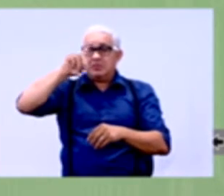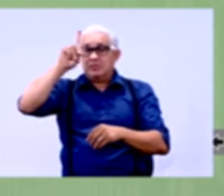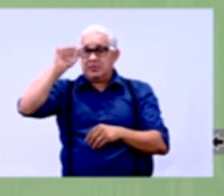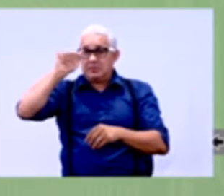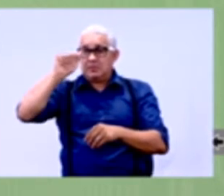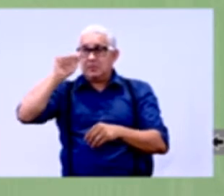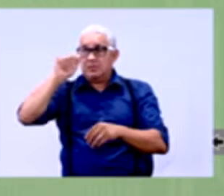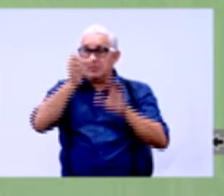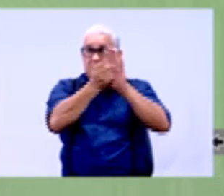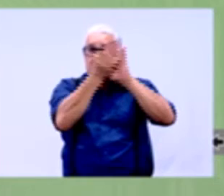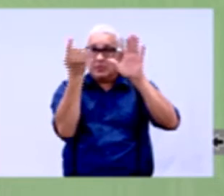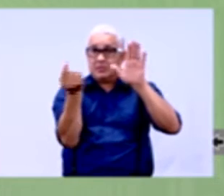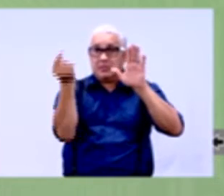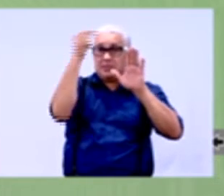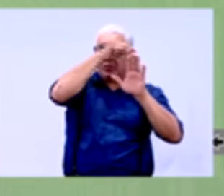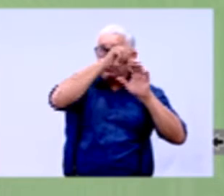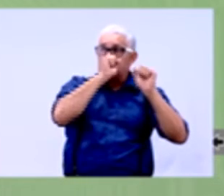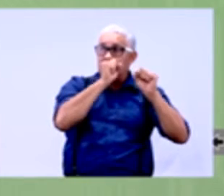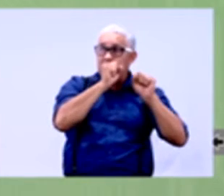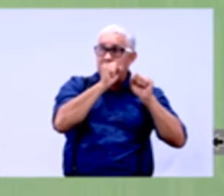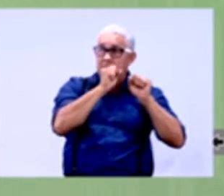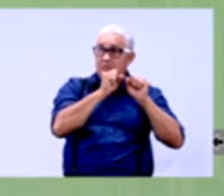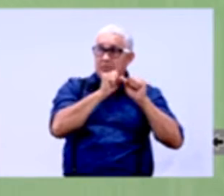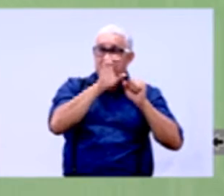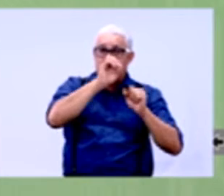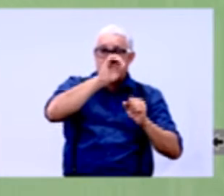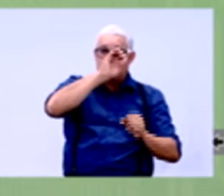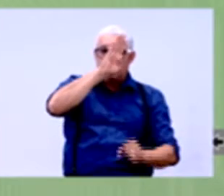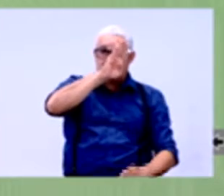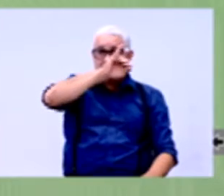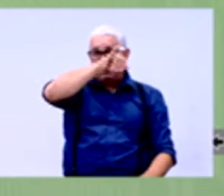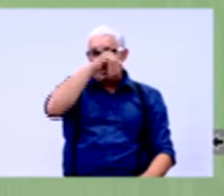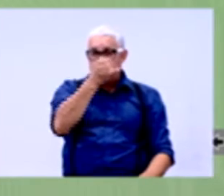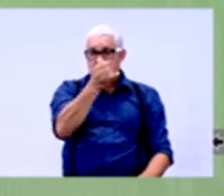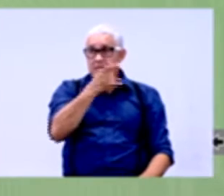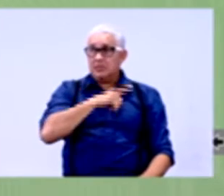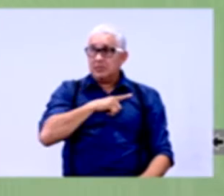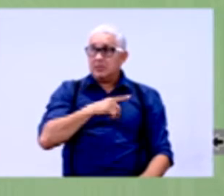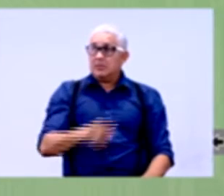poderia ter aqui um obj